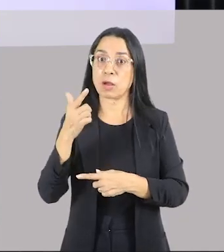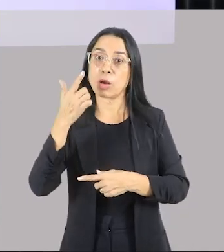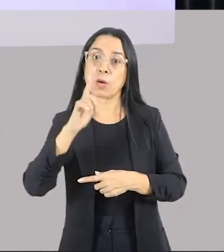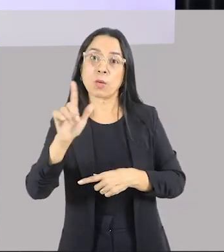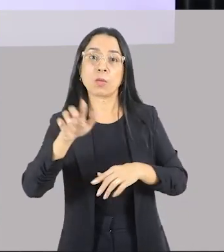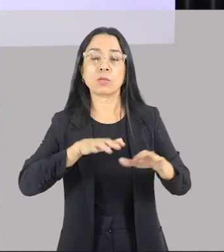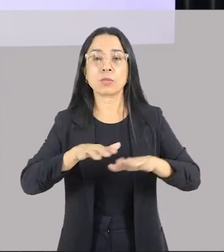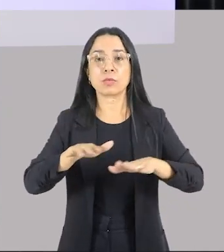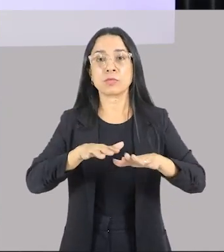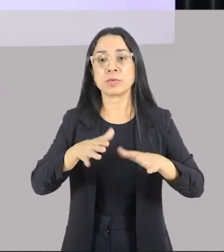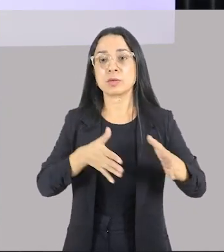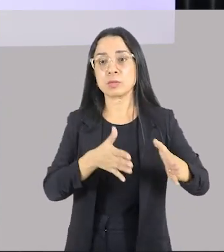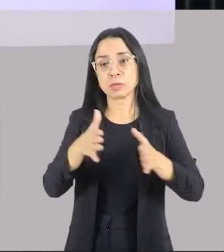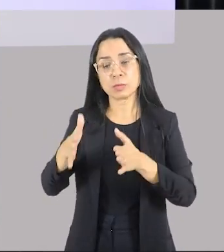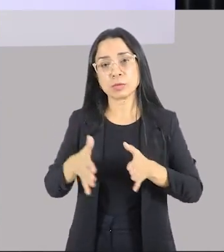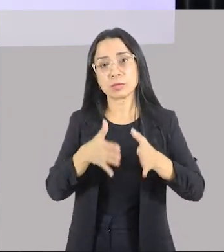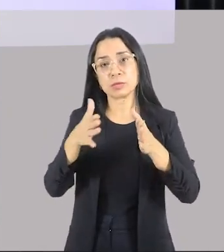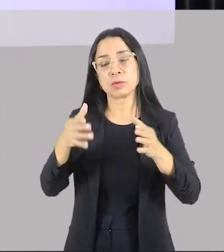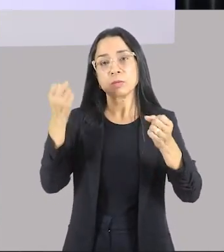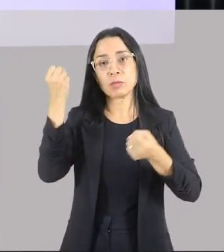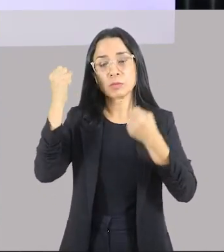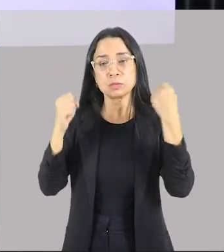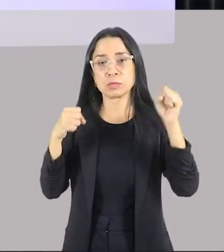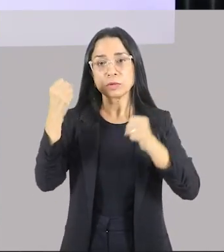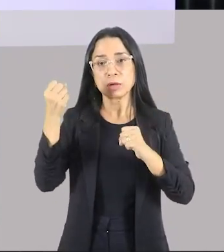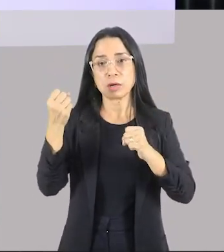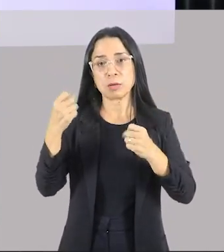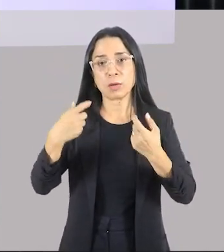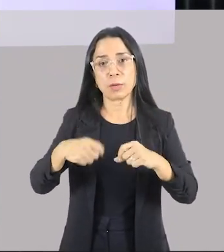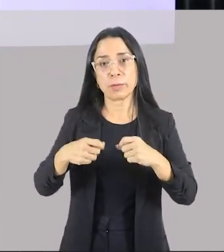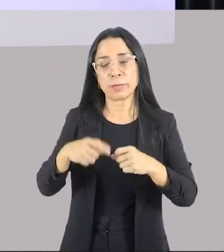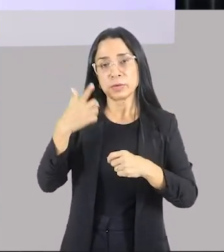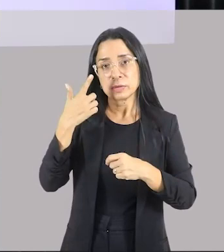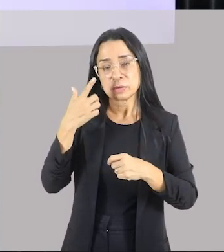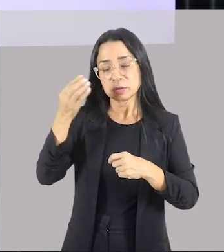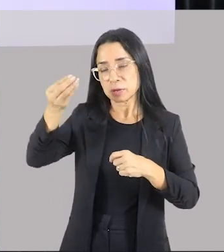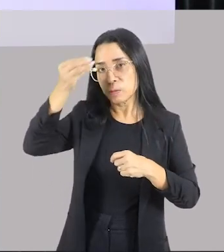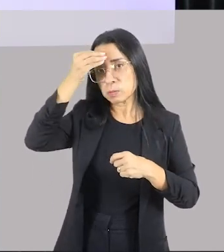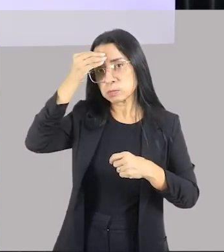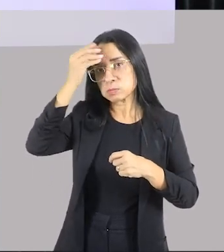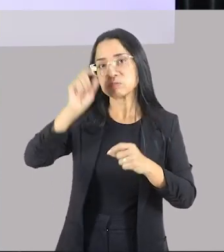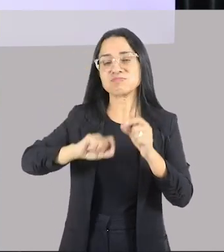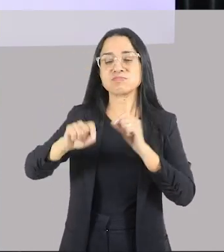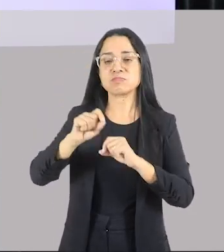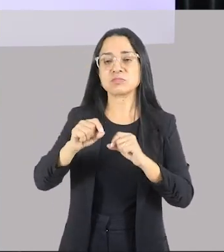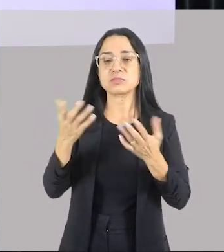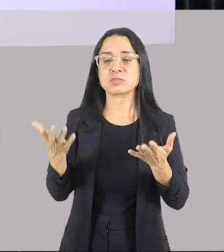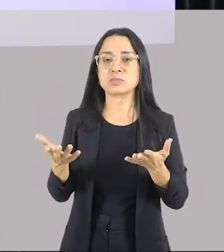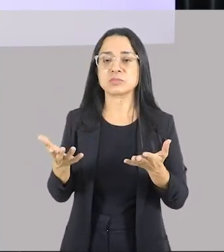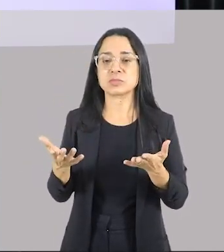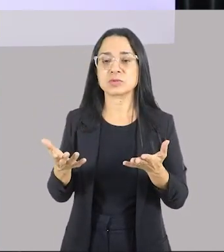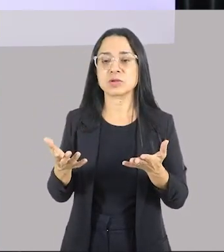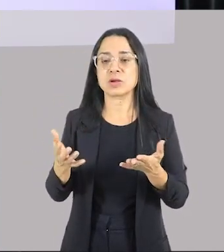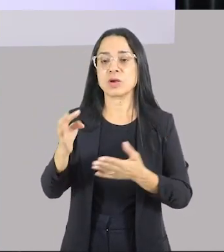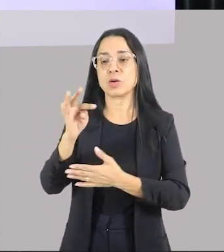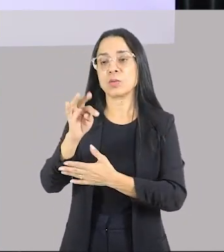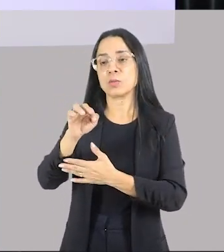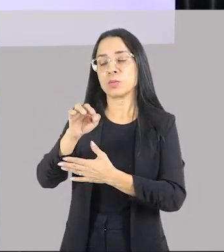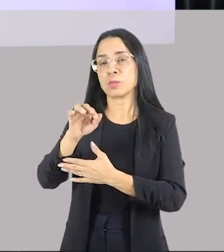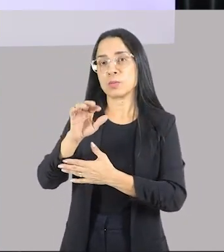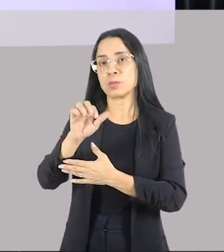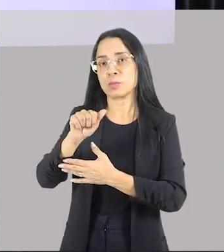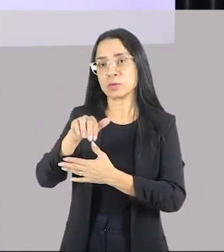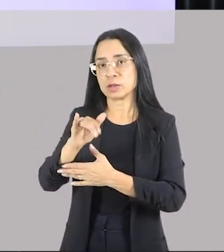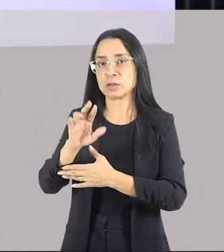de produção industrial. A gente tem que sempre ter isso bem em mente. Tanto o Taylorismo como o Fordismo são produção, é um